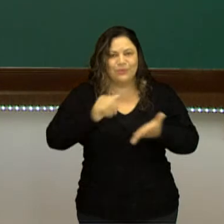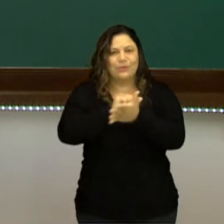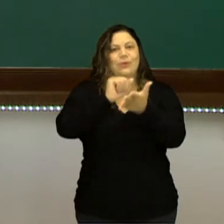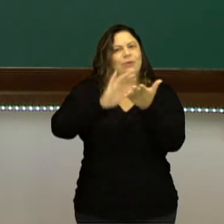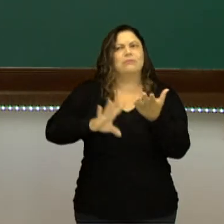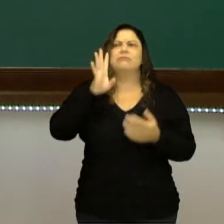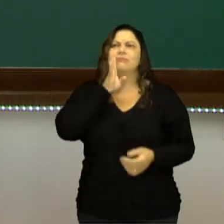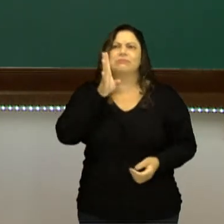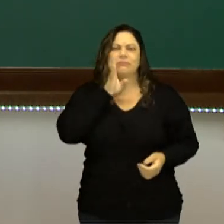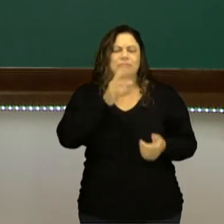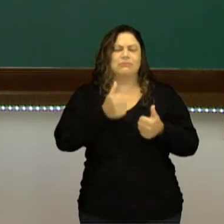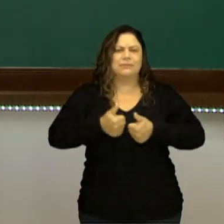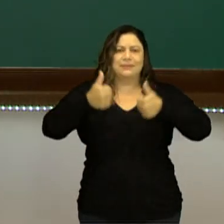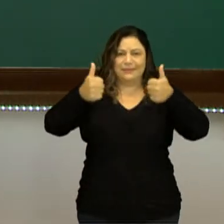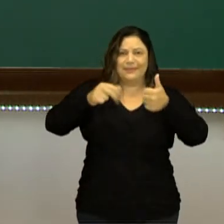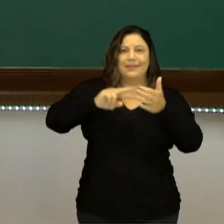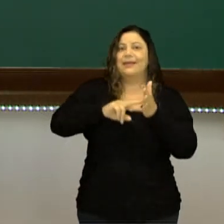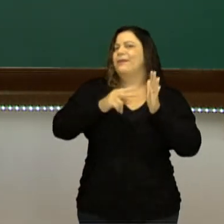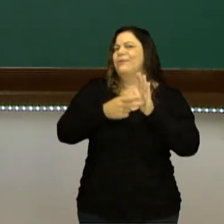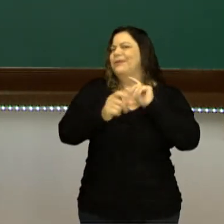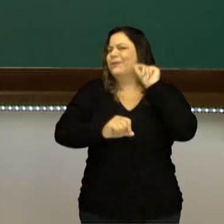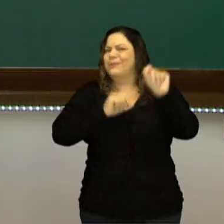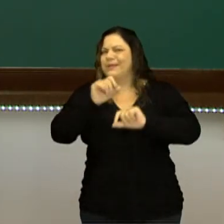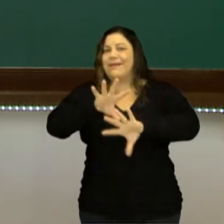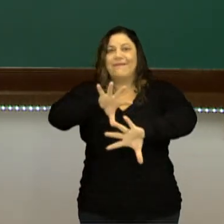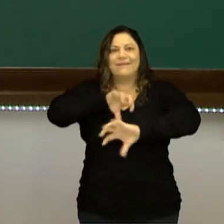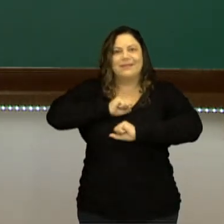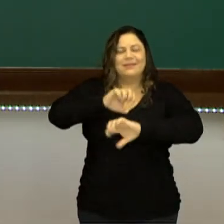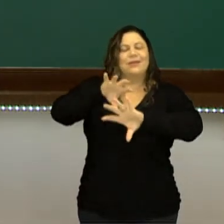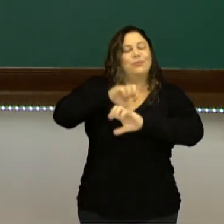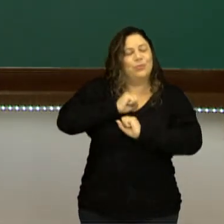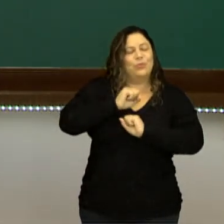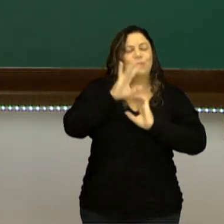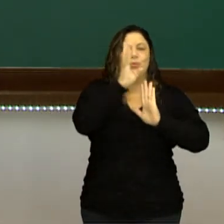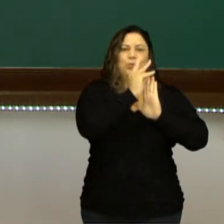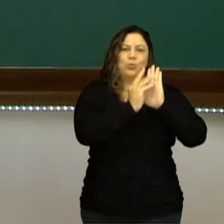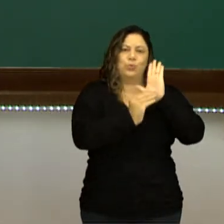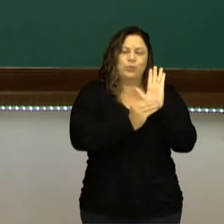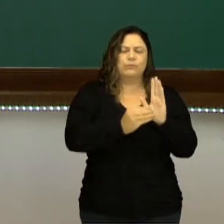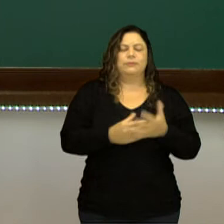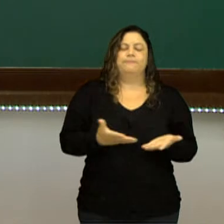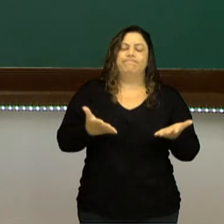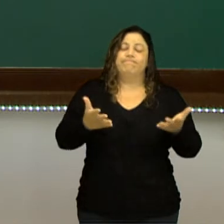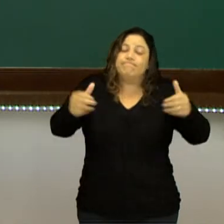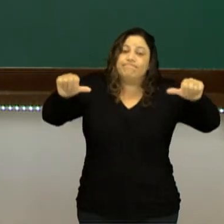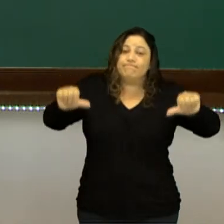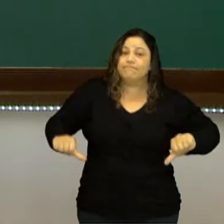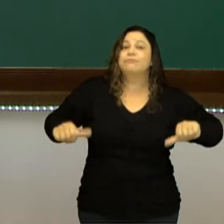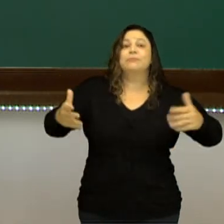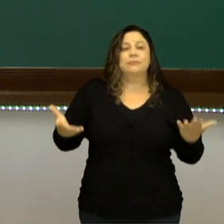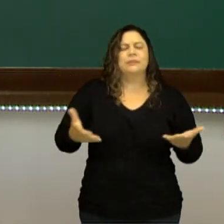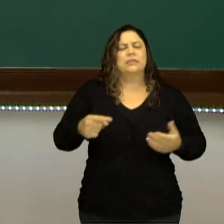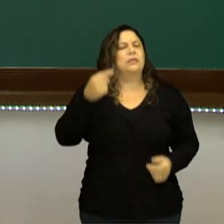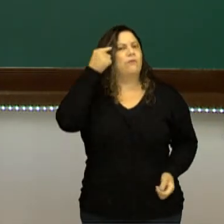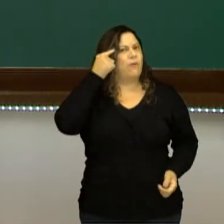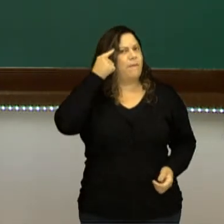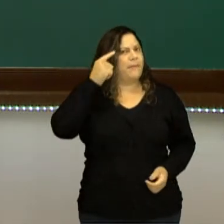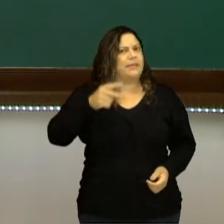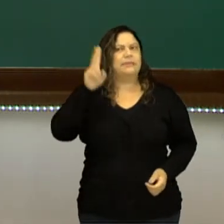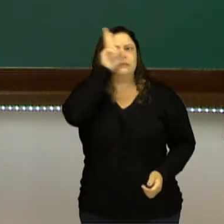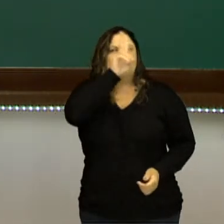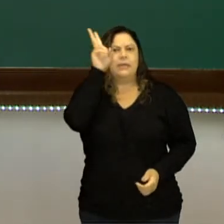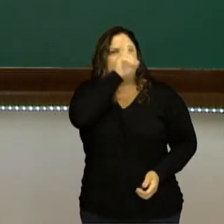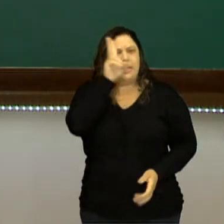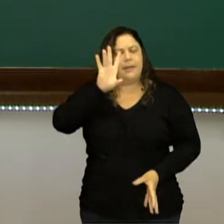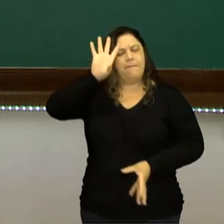Olha que bacana, significa que você se apropriou bastante. Não foi muito bem? Vamos pensar em uma revisão de conteúdo,